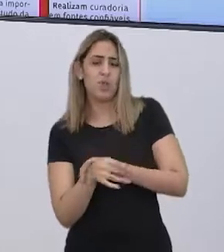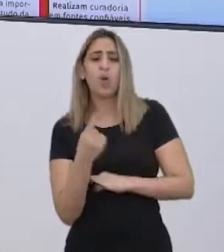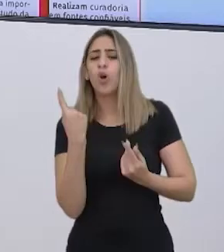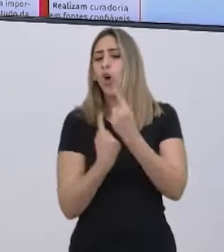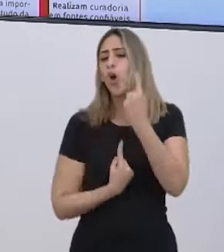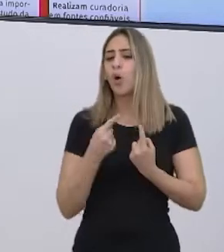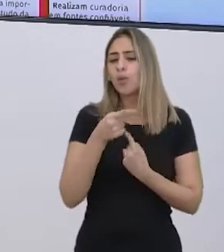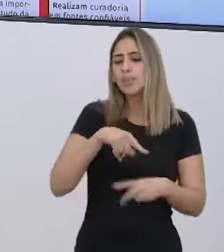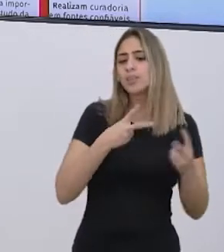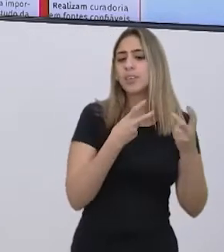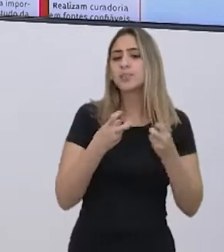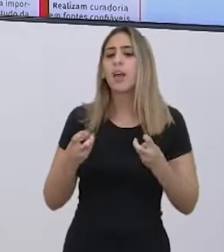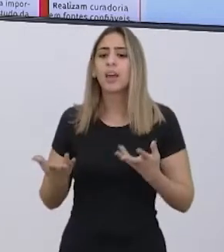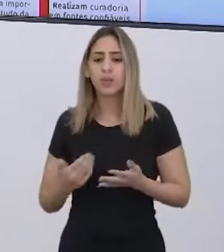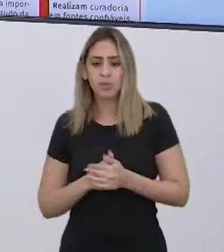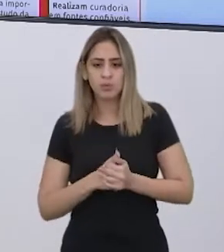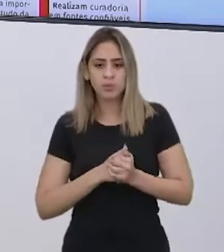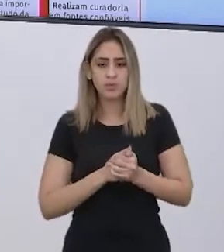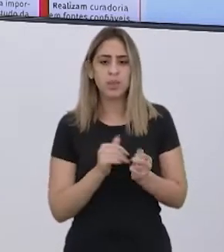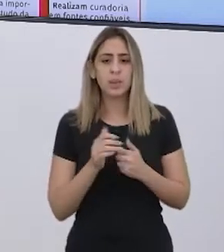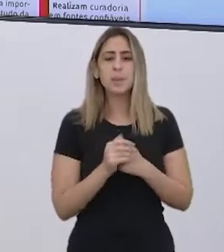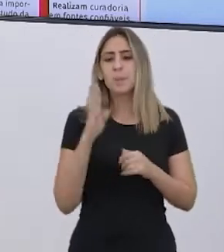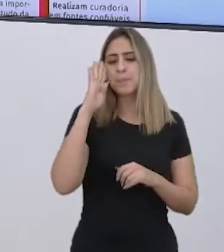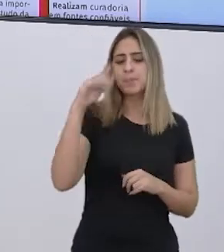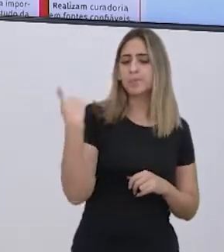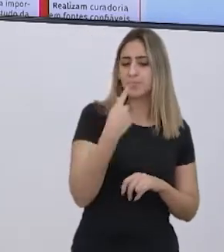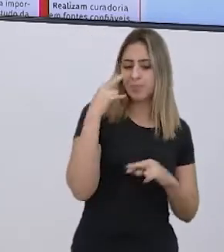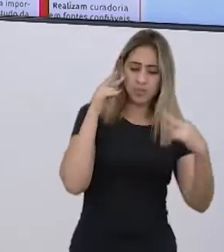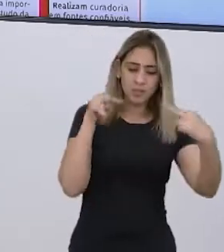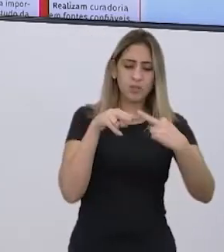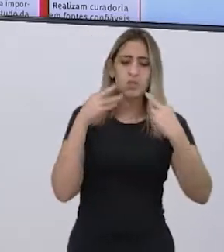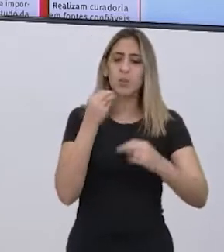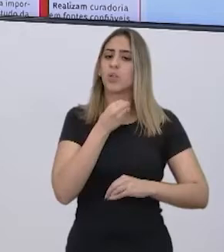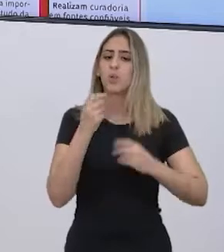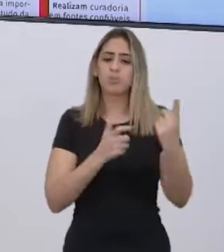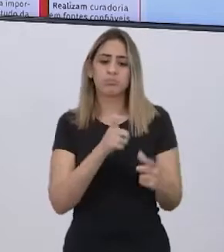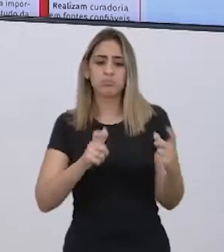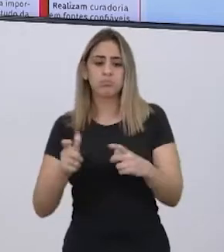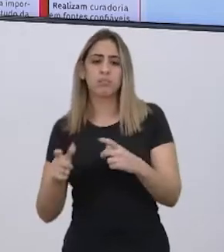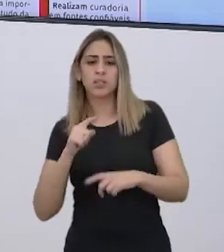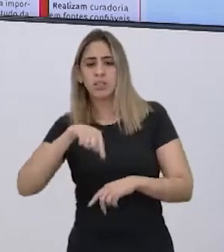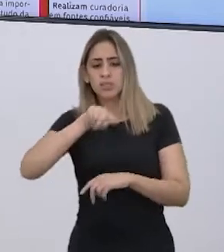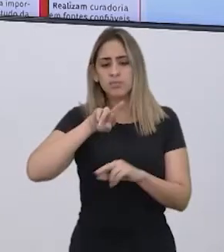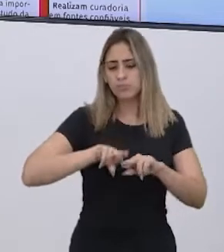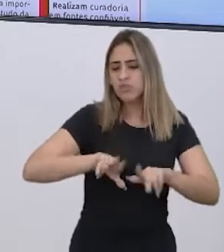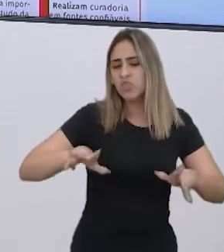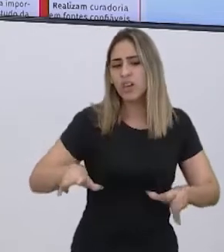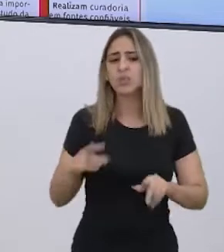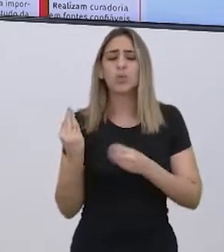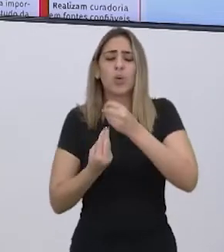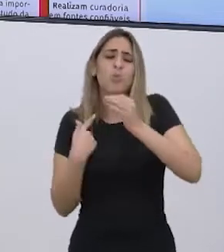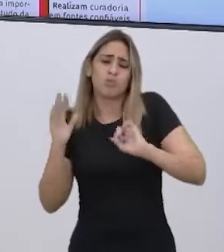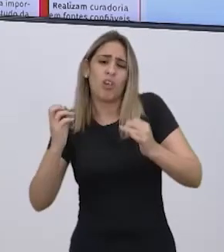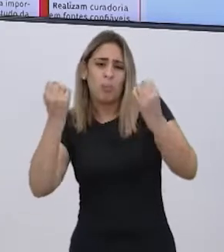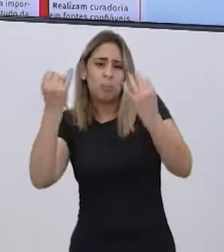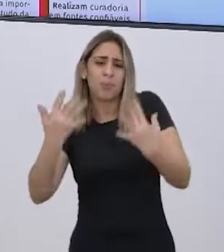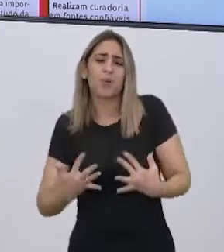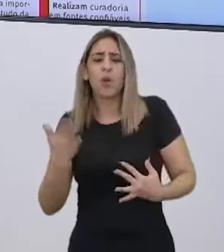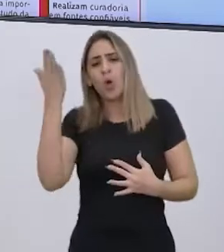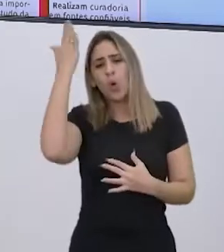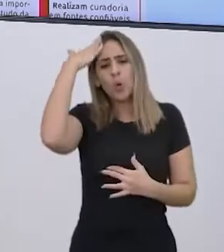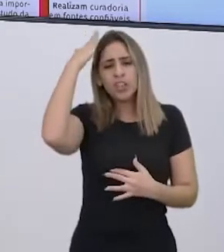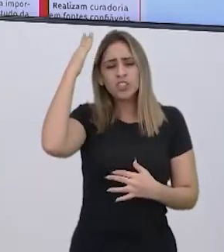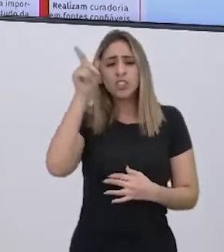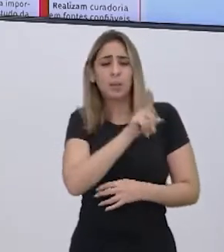Quais são esses aspectos, né? Principalmente se a gente olhar para um país imenso e muito diverso. Como eu falei, Curitiba